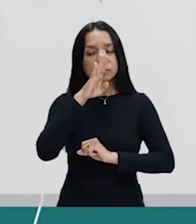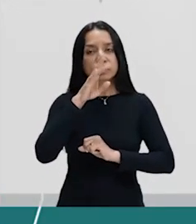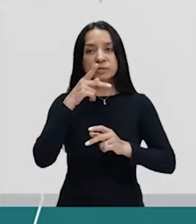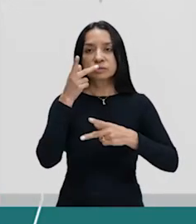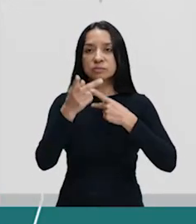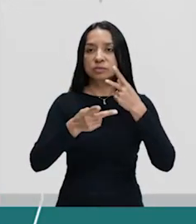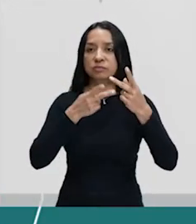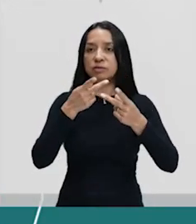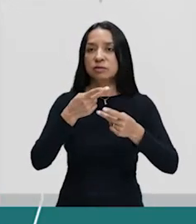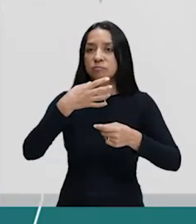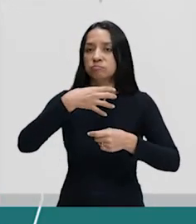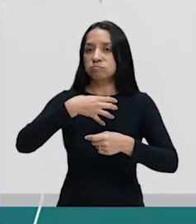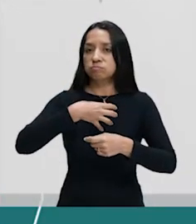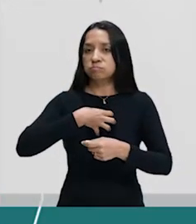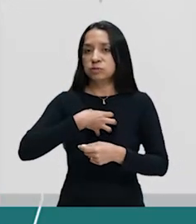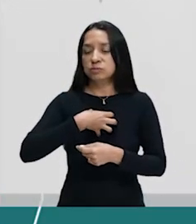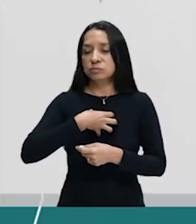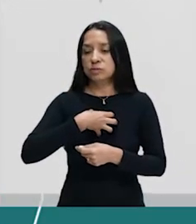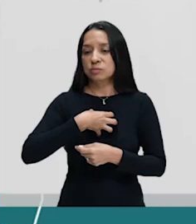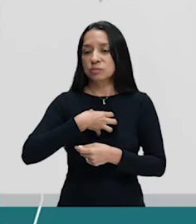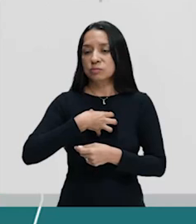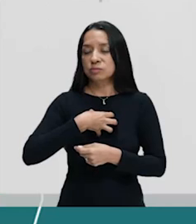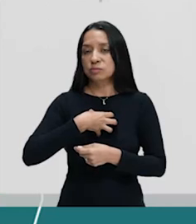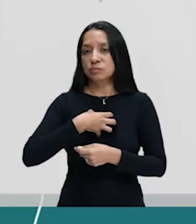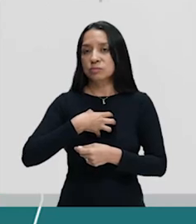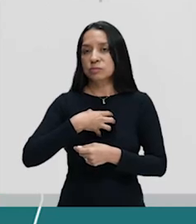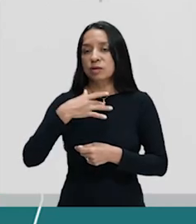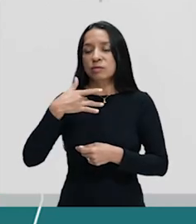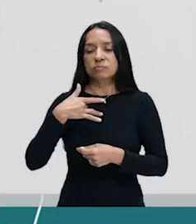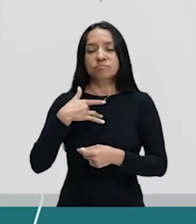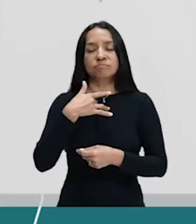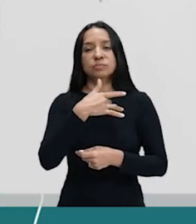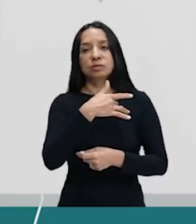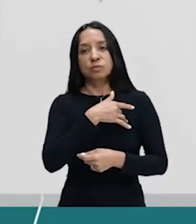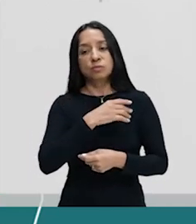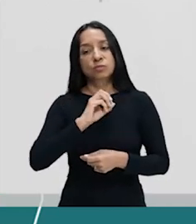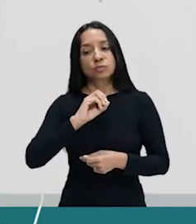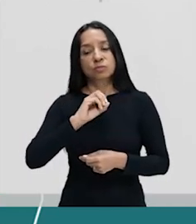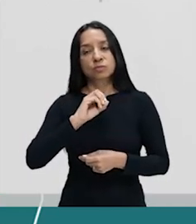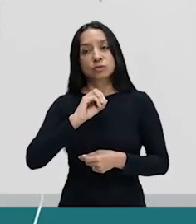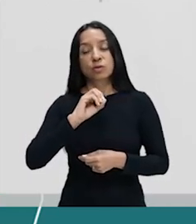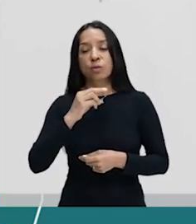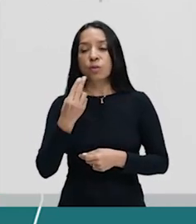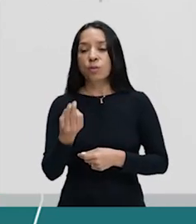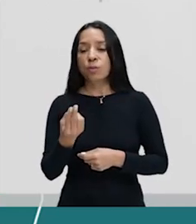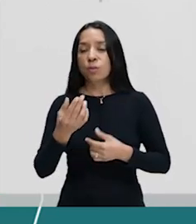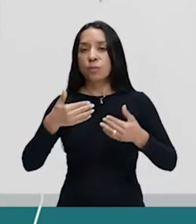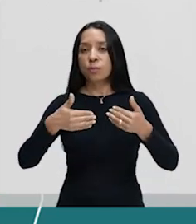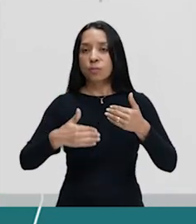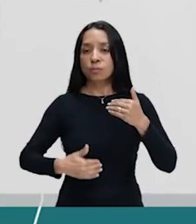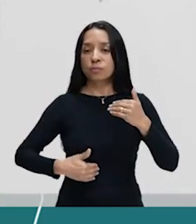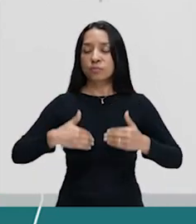de ânimo, de saúde ou estado físico.